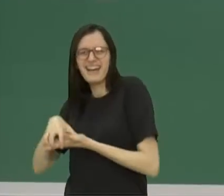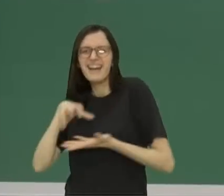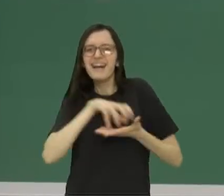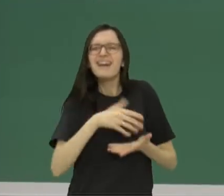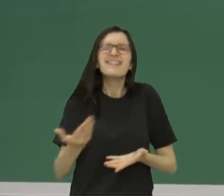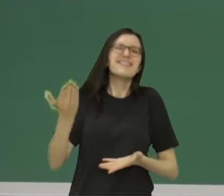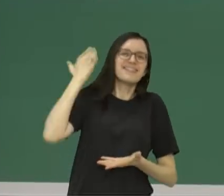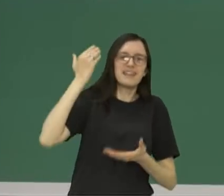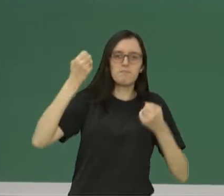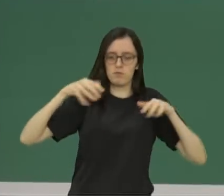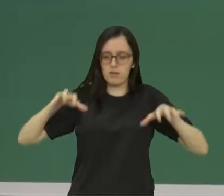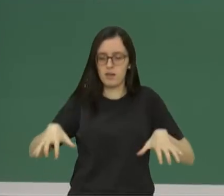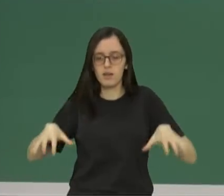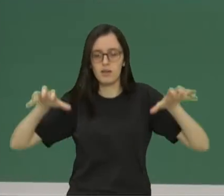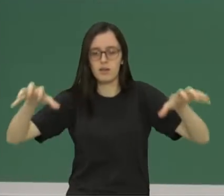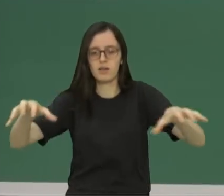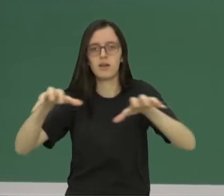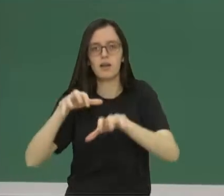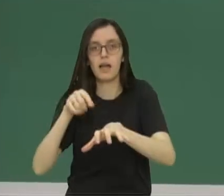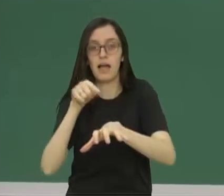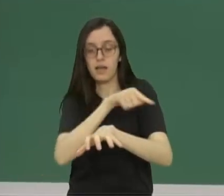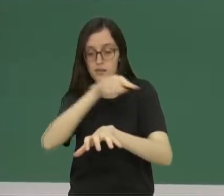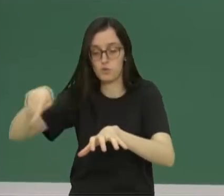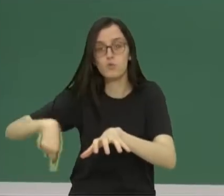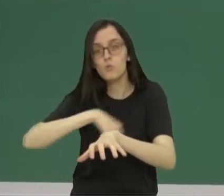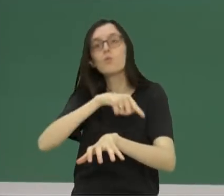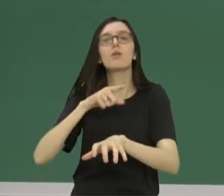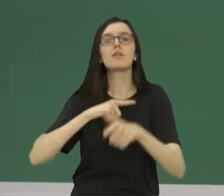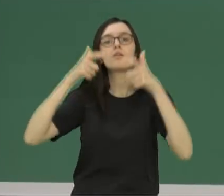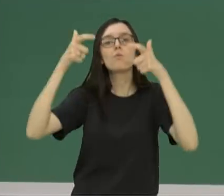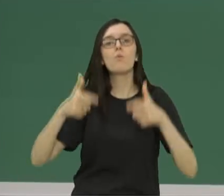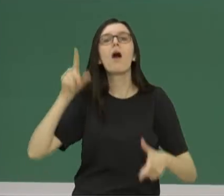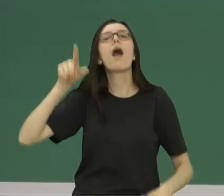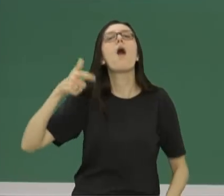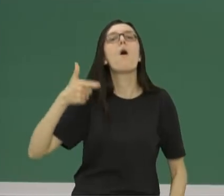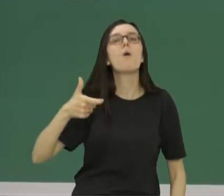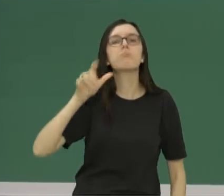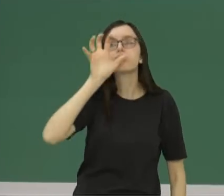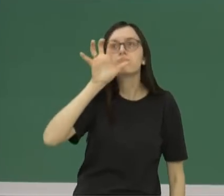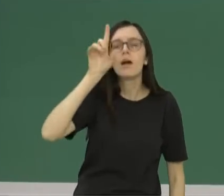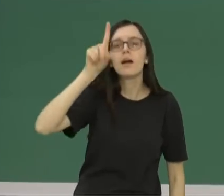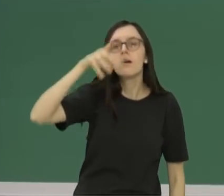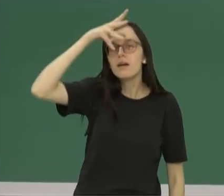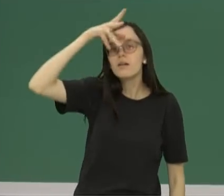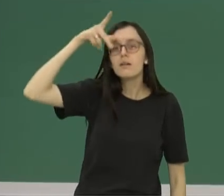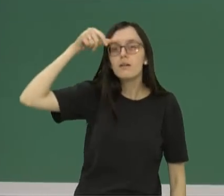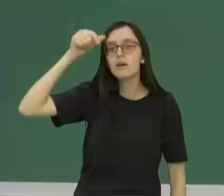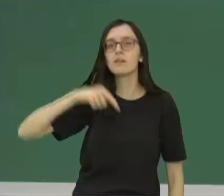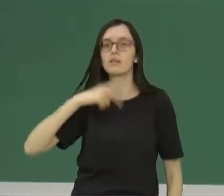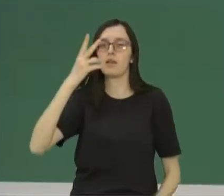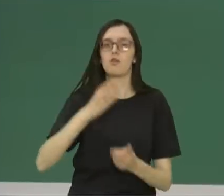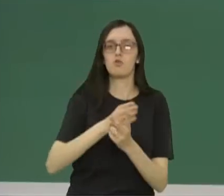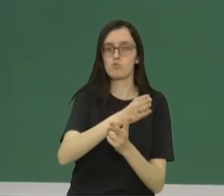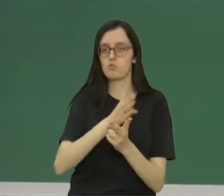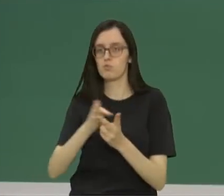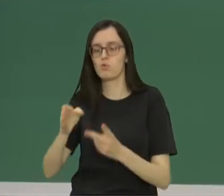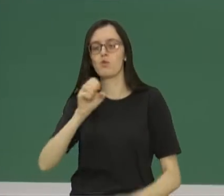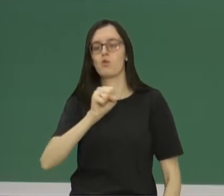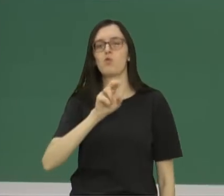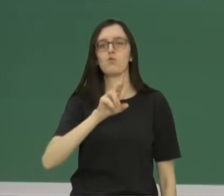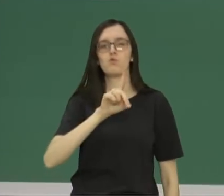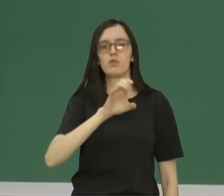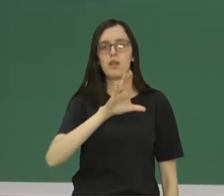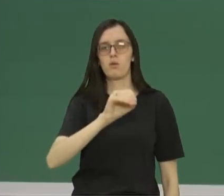DENOC, né, atuam lá na região do Nordeste. Então, na região do Mato Grosso, nós temos a SUDECO e a SUDAM, que atuam ali